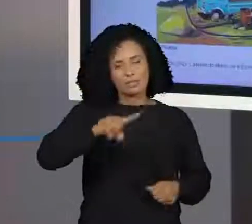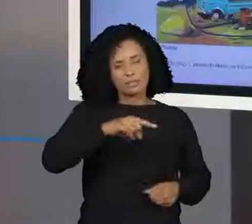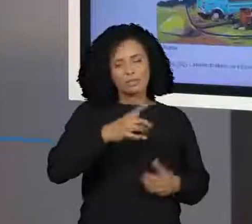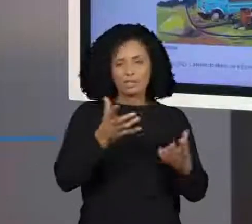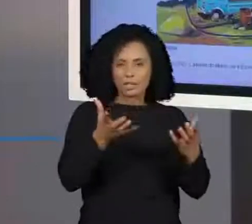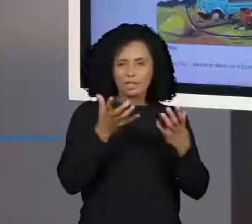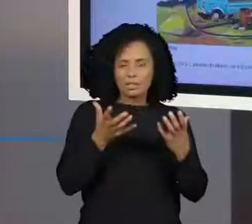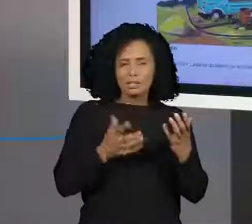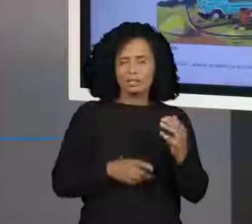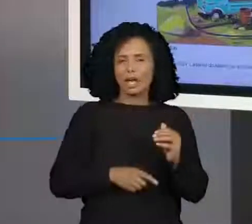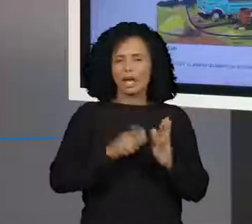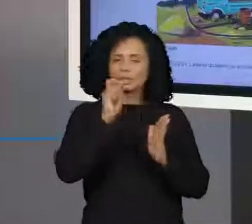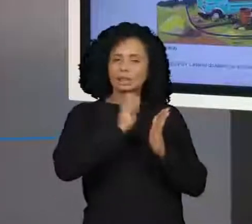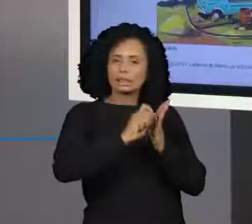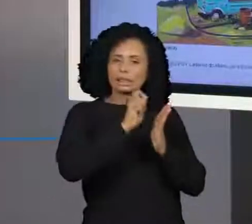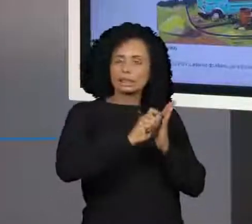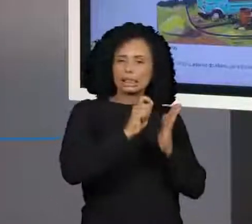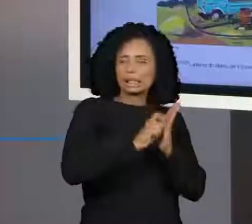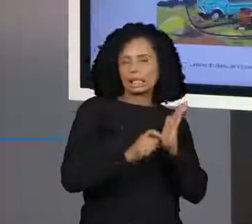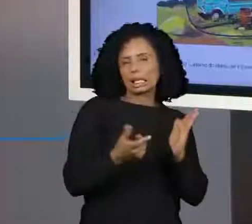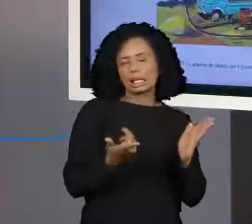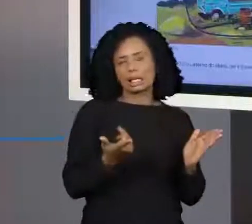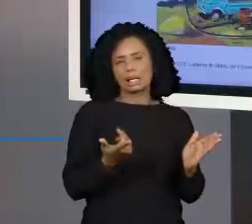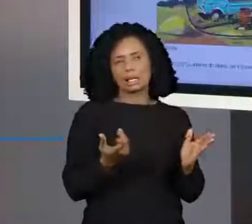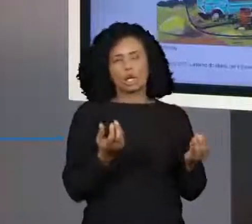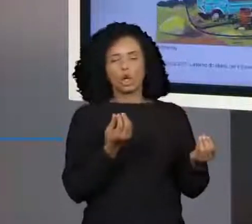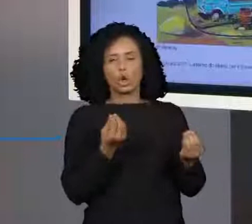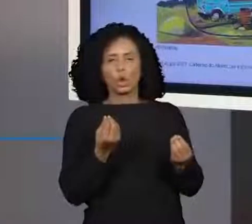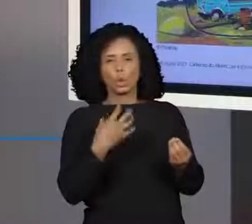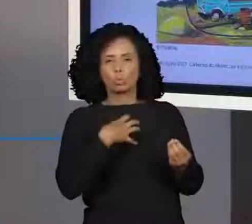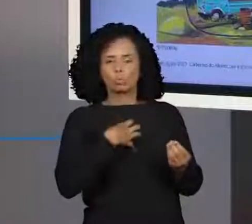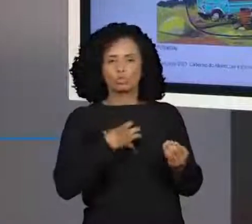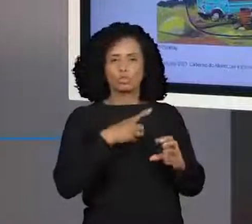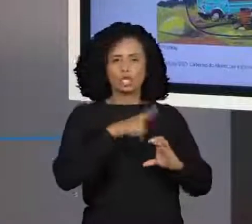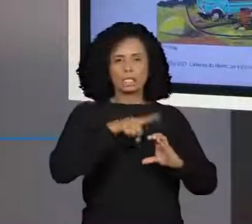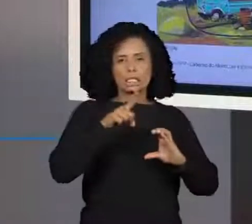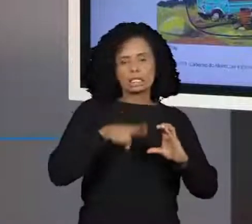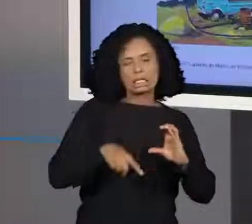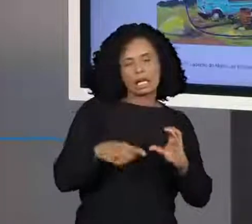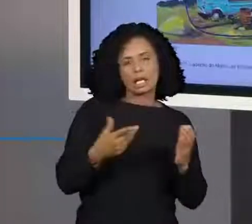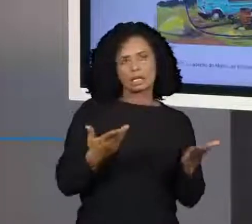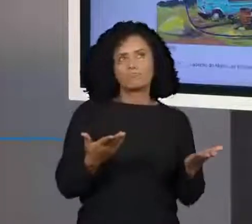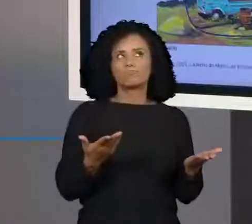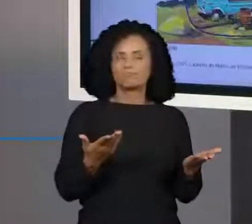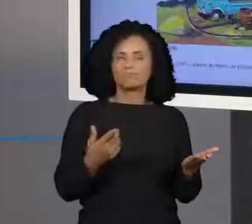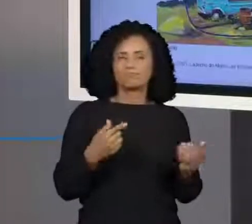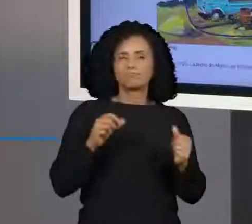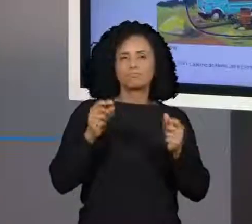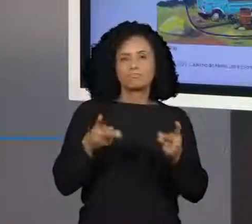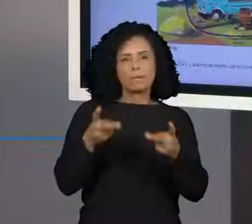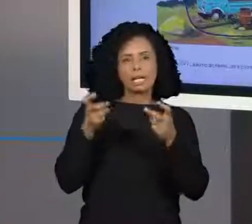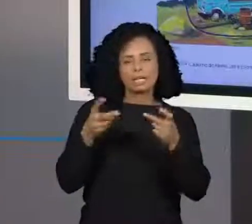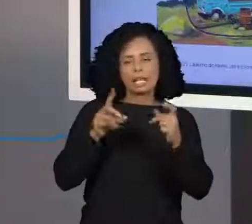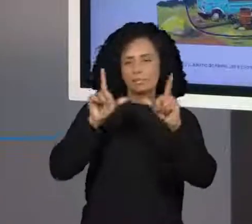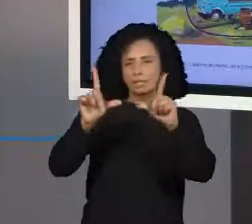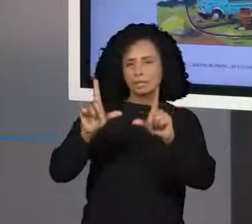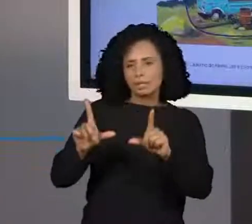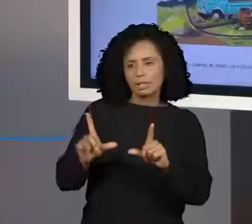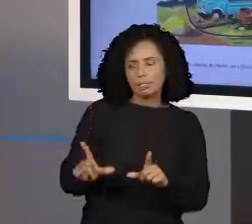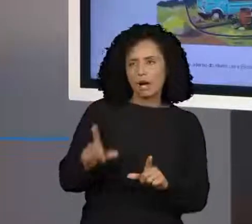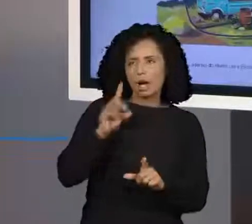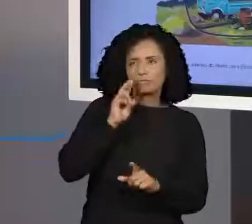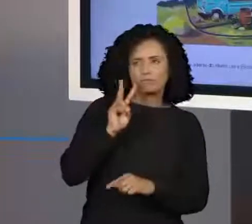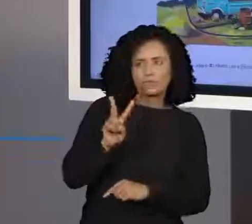a gente já começa a ter uma ideia do que o texto vem dizer. Tudo bem? Todo texto científico